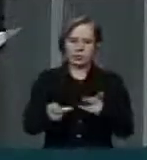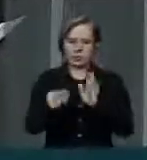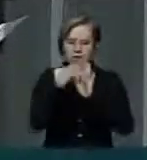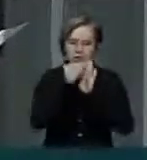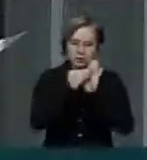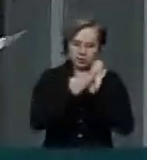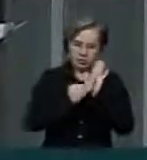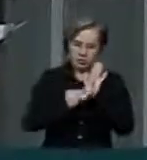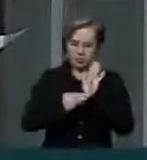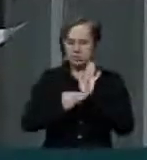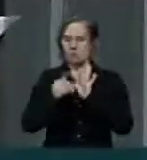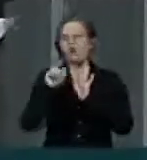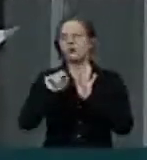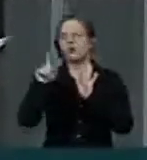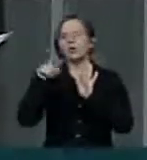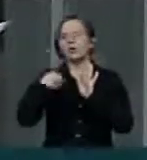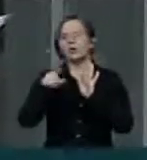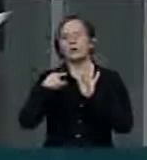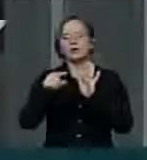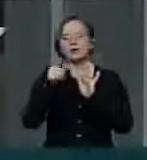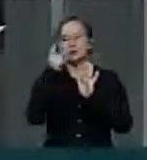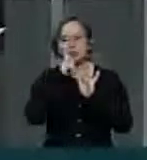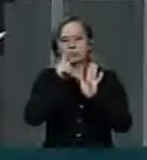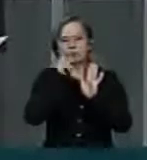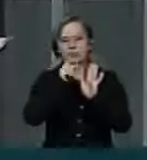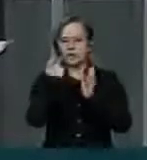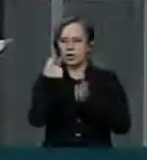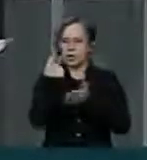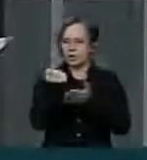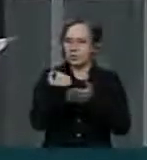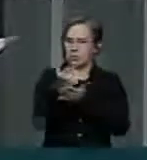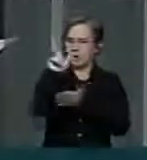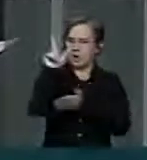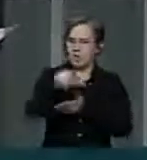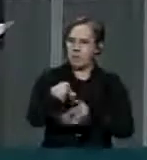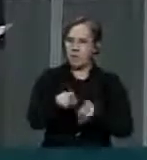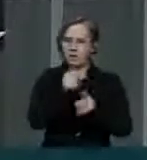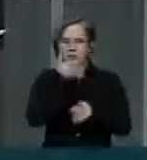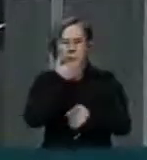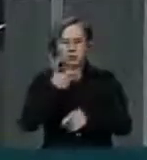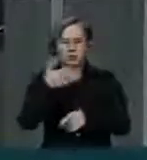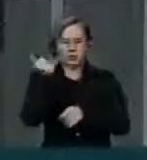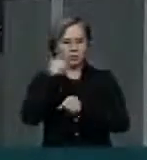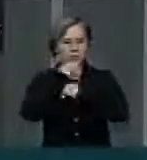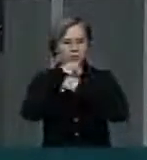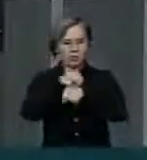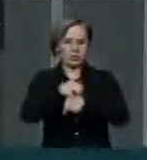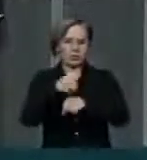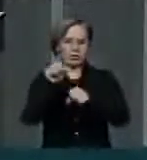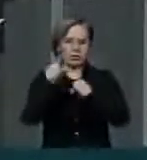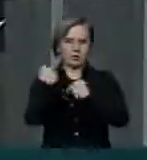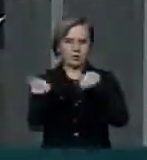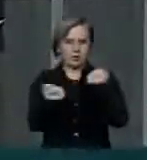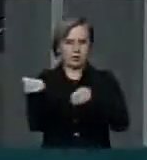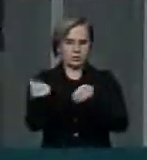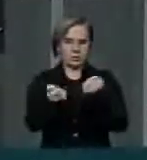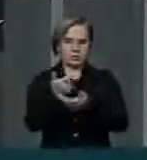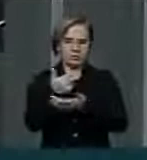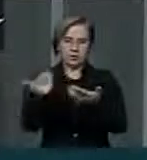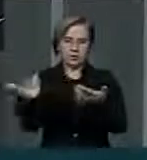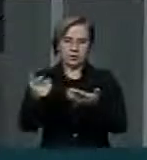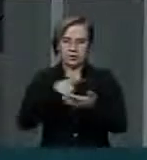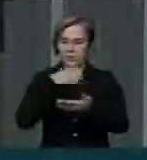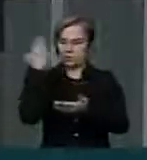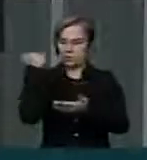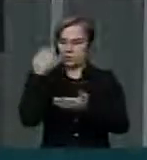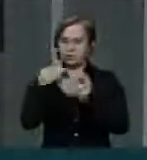colocando quais os pontos para baratear a tarifa para melhorar a qualidade do sistema de transporte. Aquelas ideias foram colocadas,